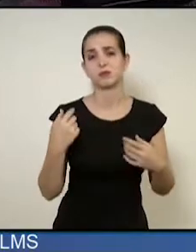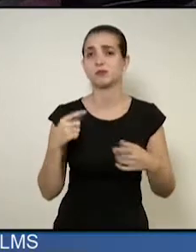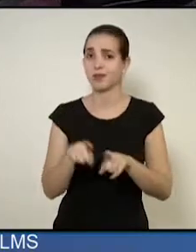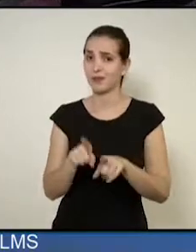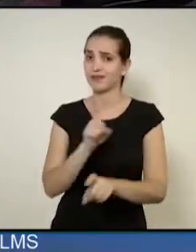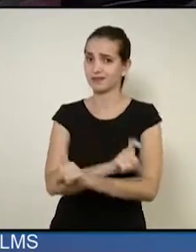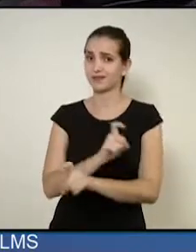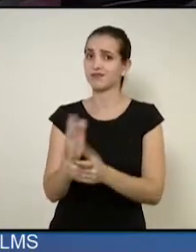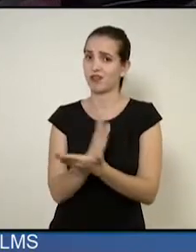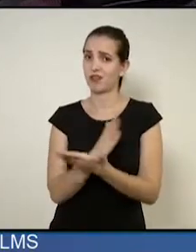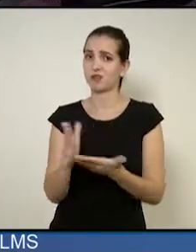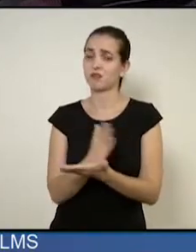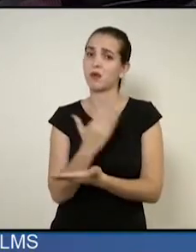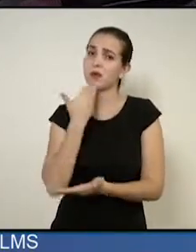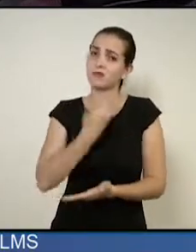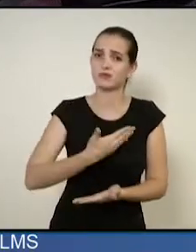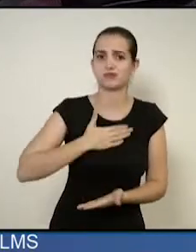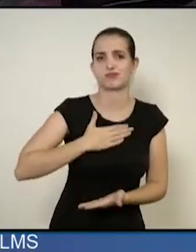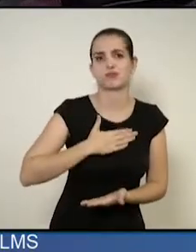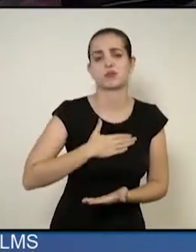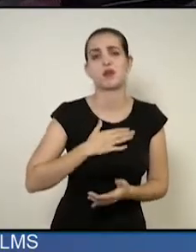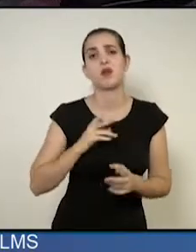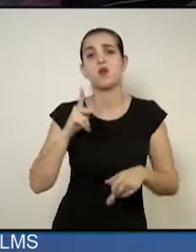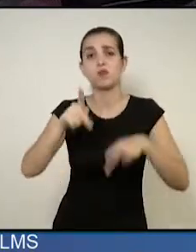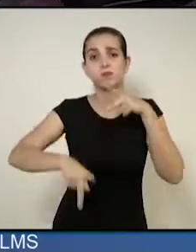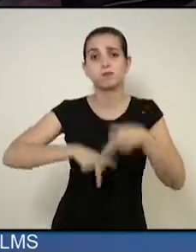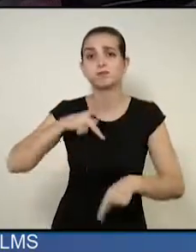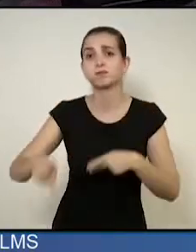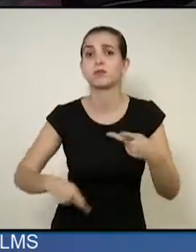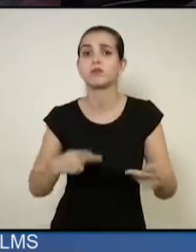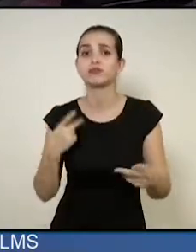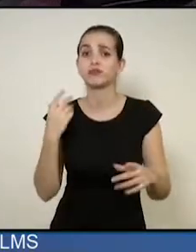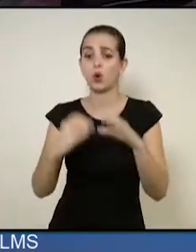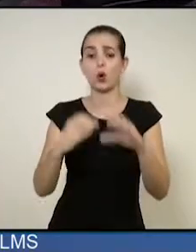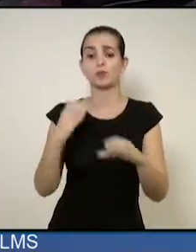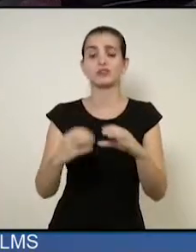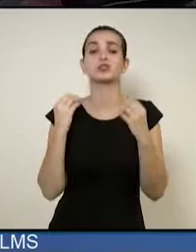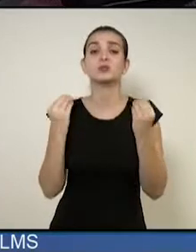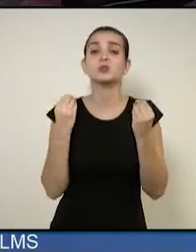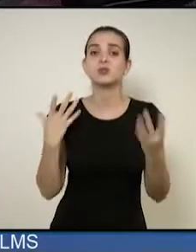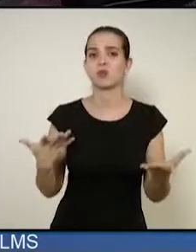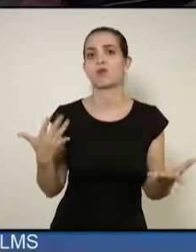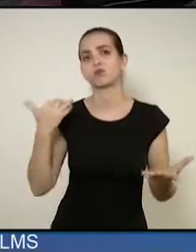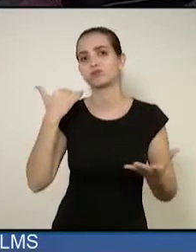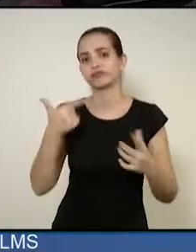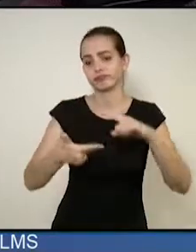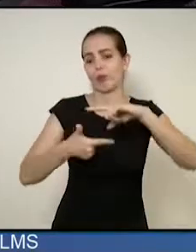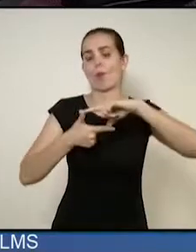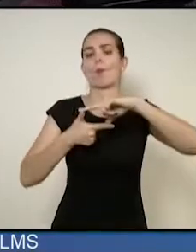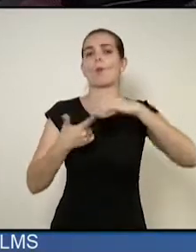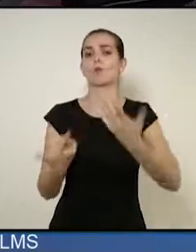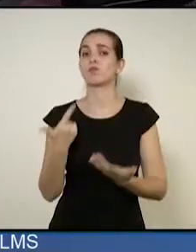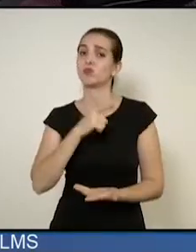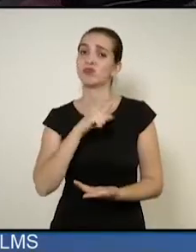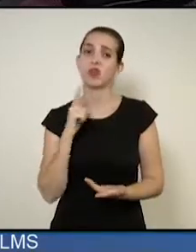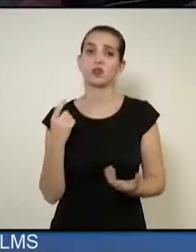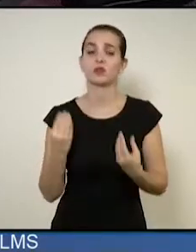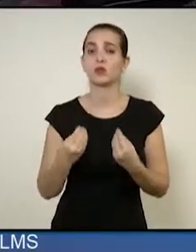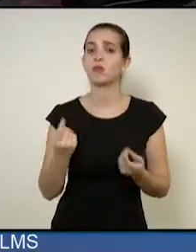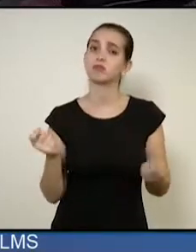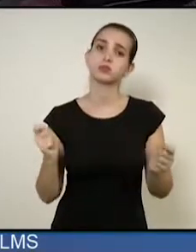assentamentos. Nesse sentido, a população fica incomunicável, fica sem a possibilidade